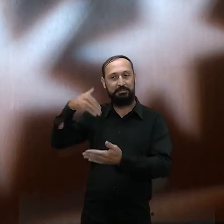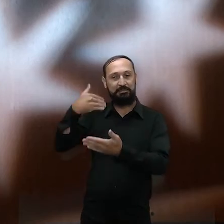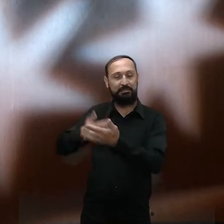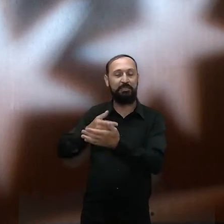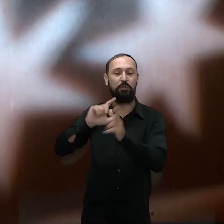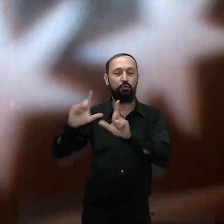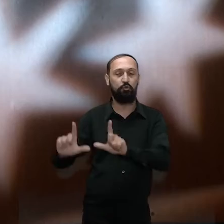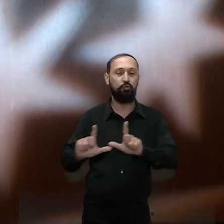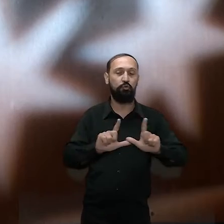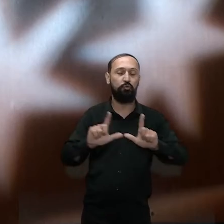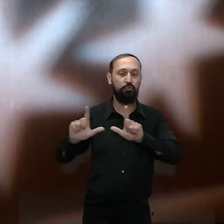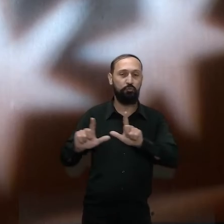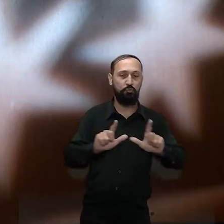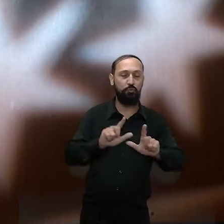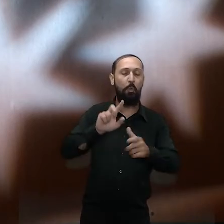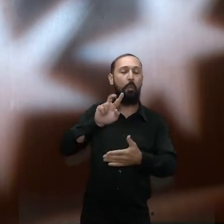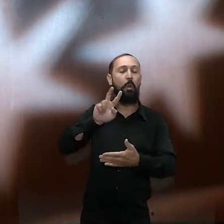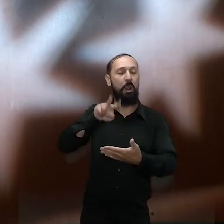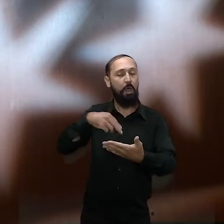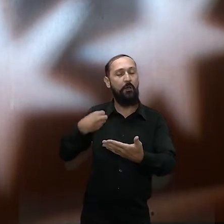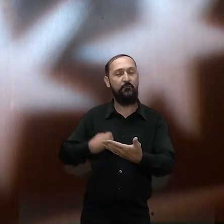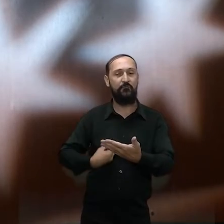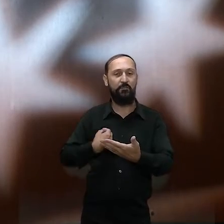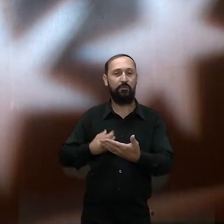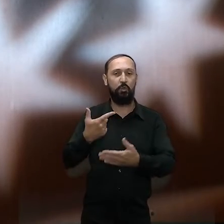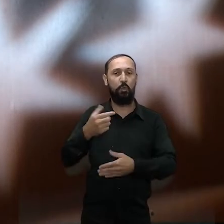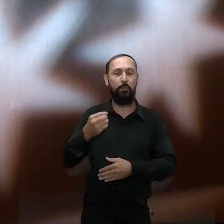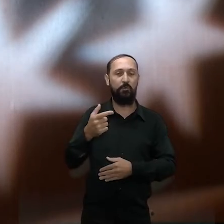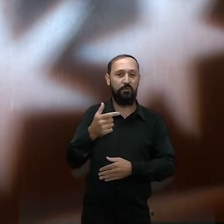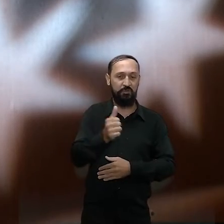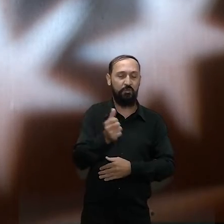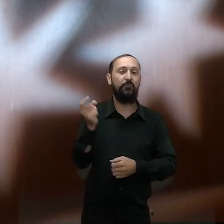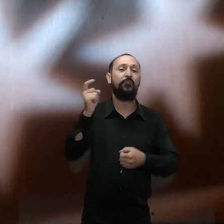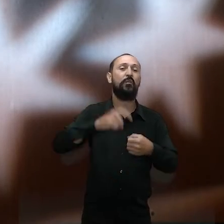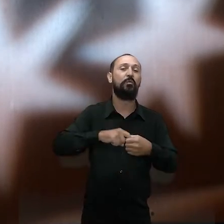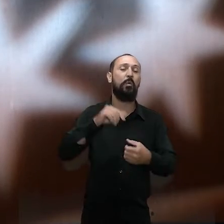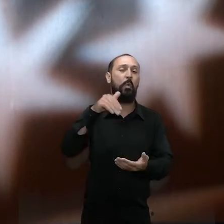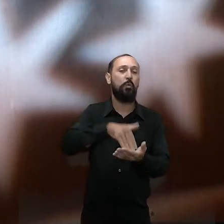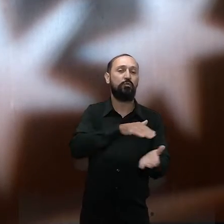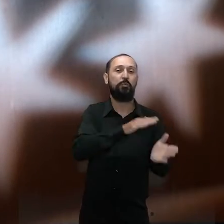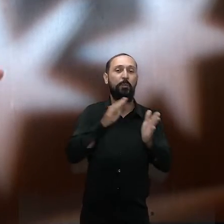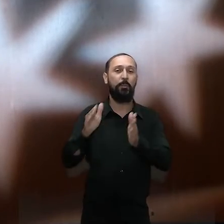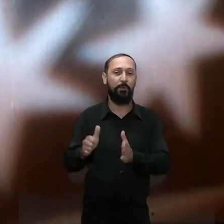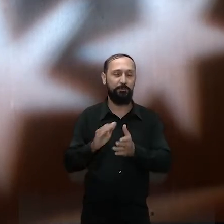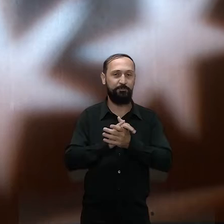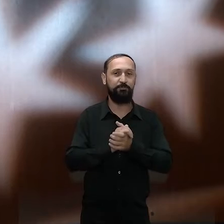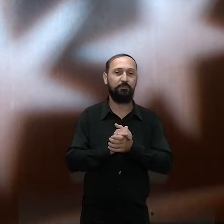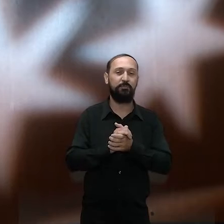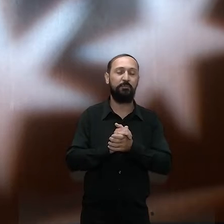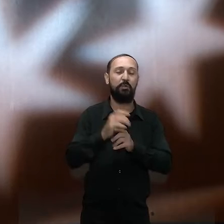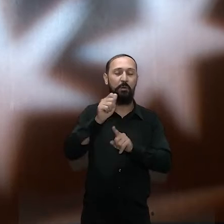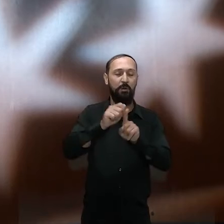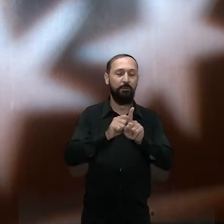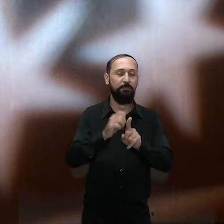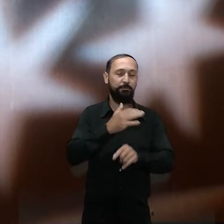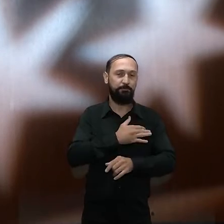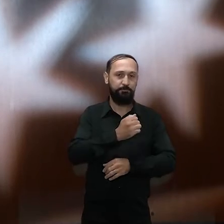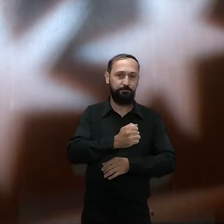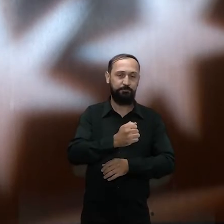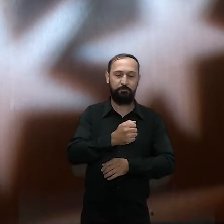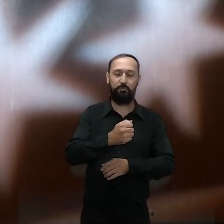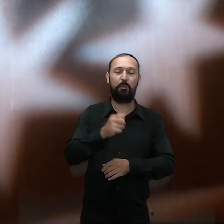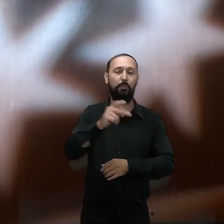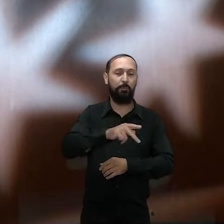A retrospectiva das edições do Ler é Viver, exibidas em 2021, está de volta ao último bloco. Em